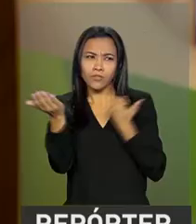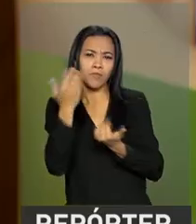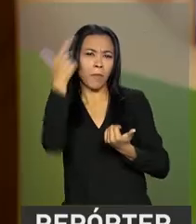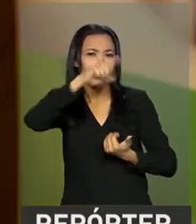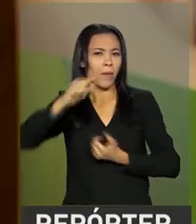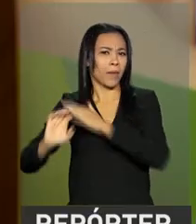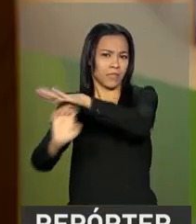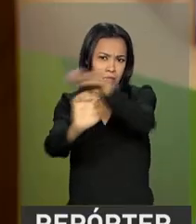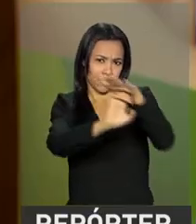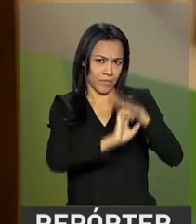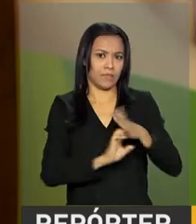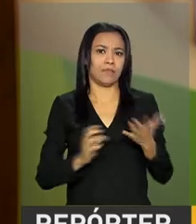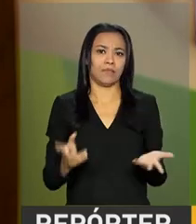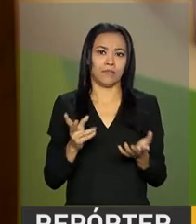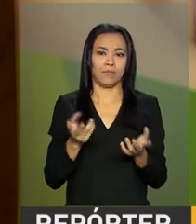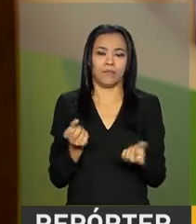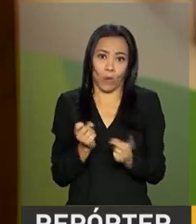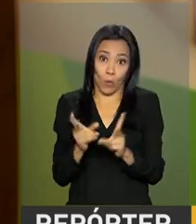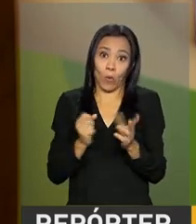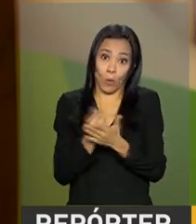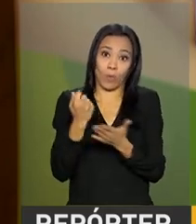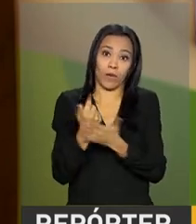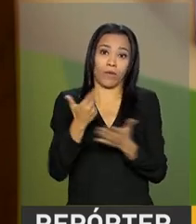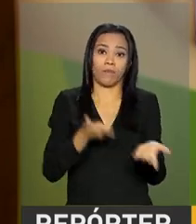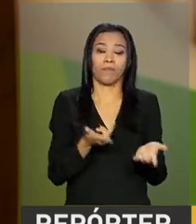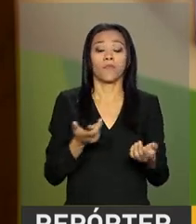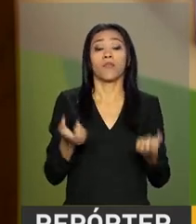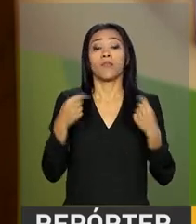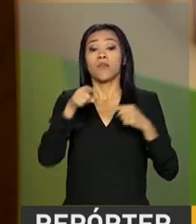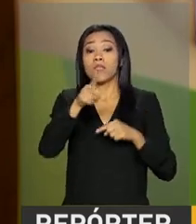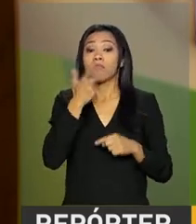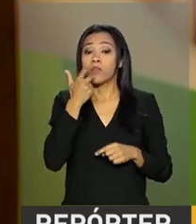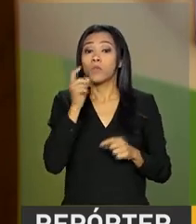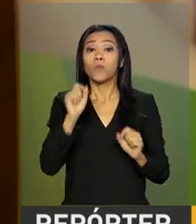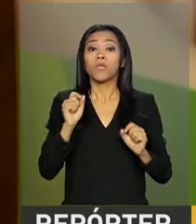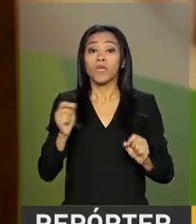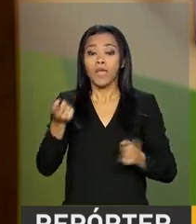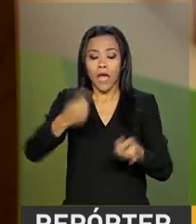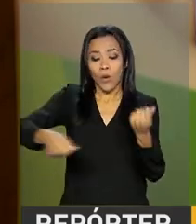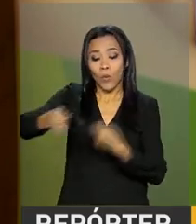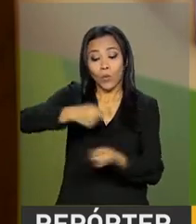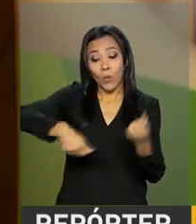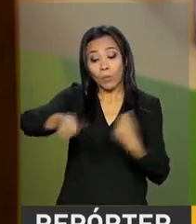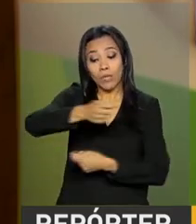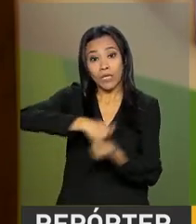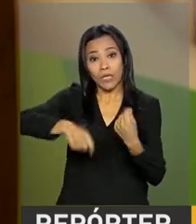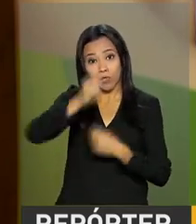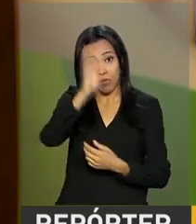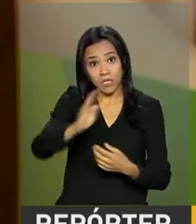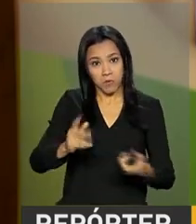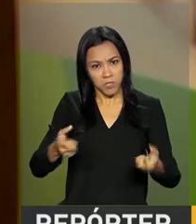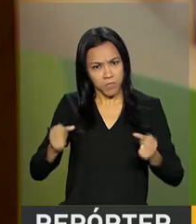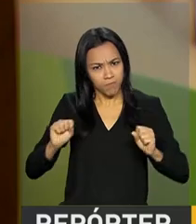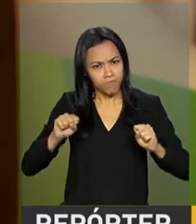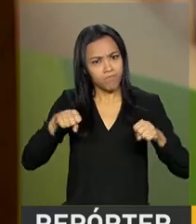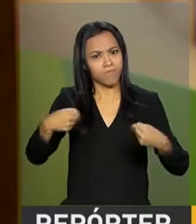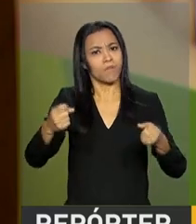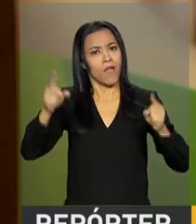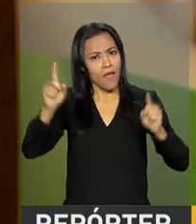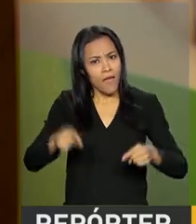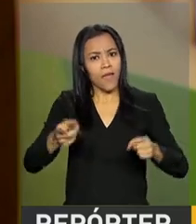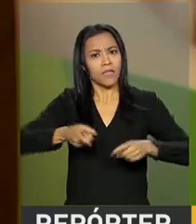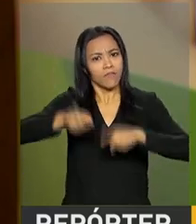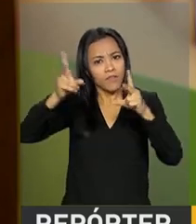o que sustenta a economia brasileira atualmente há muitos anos e as exportações do agro norte temos